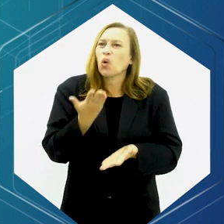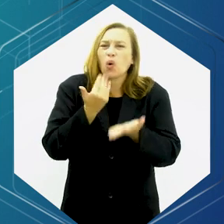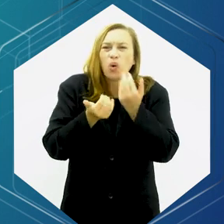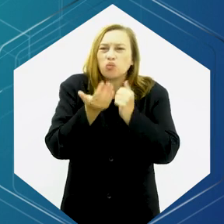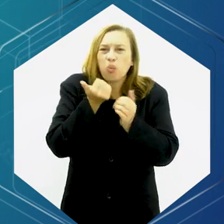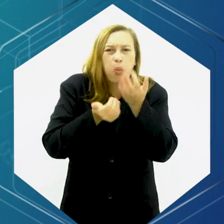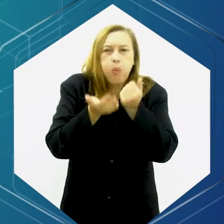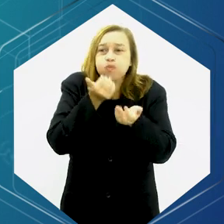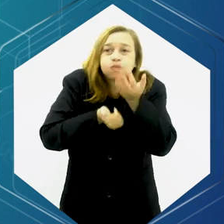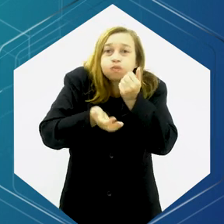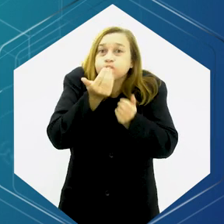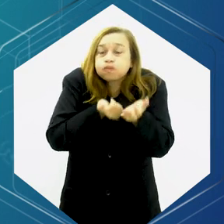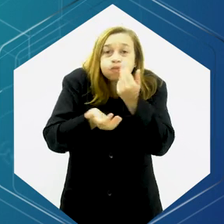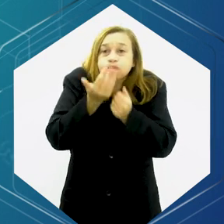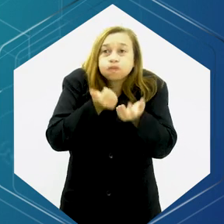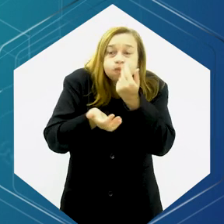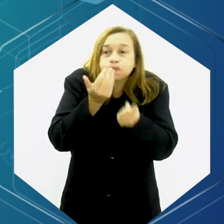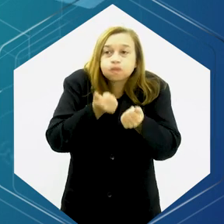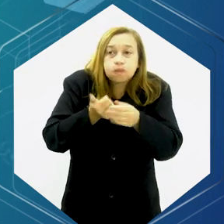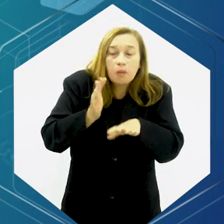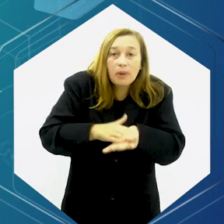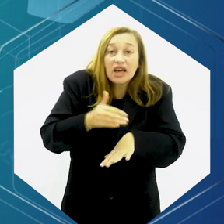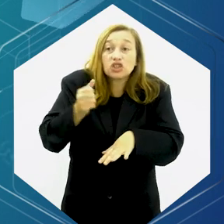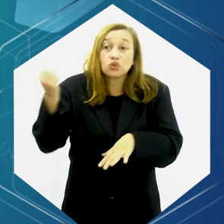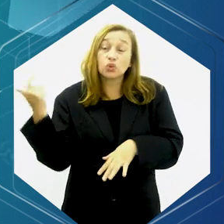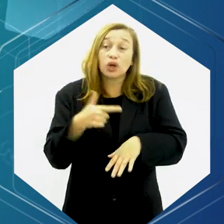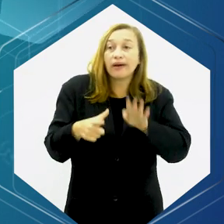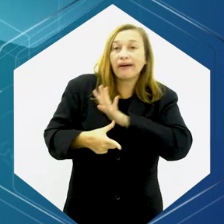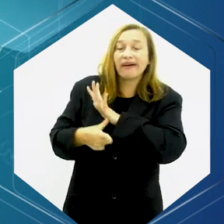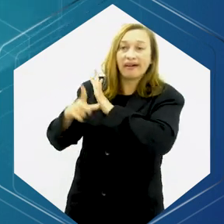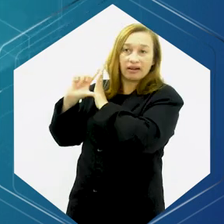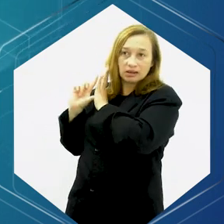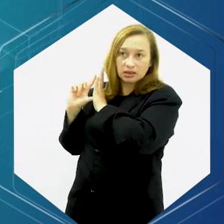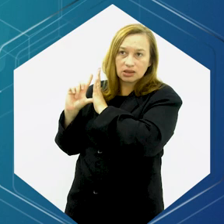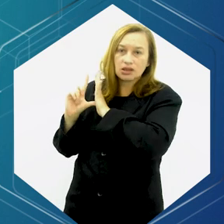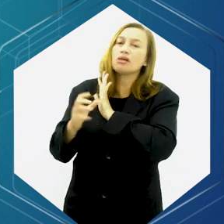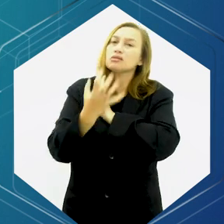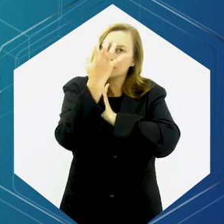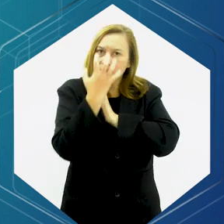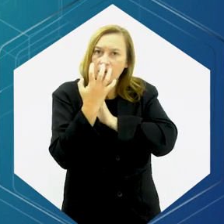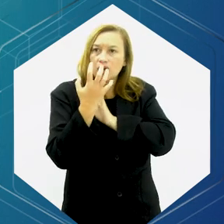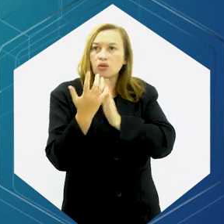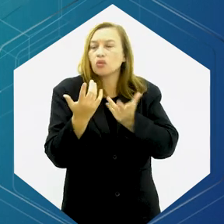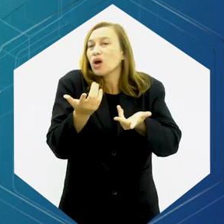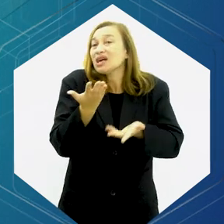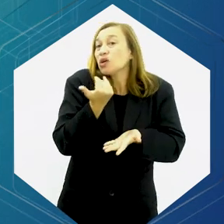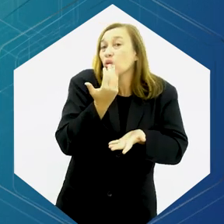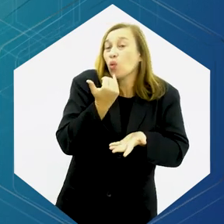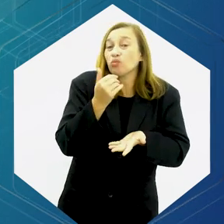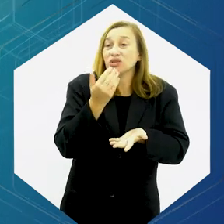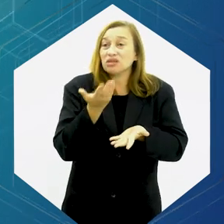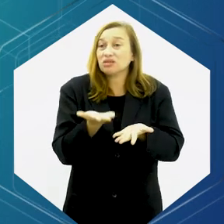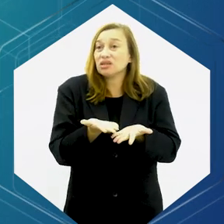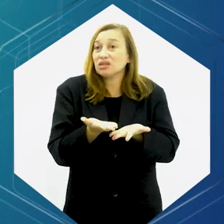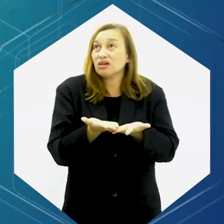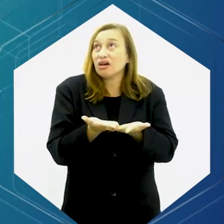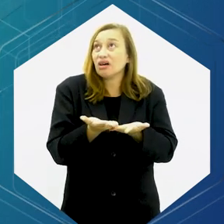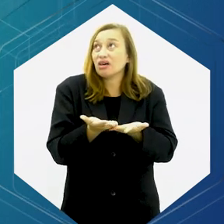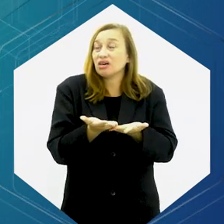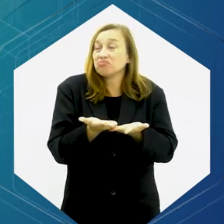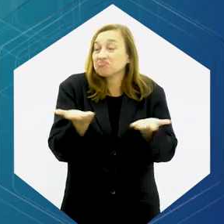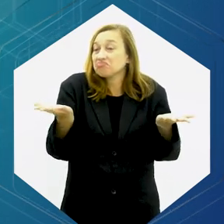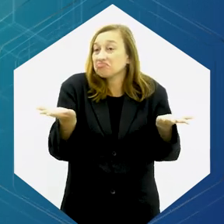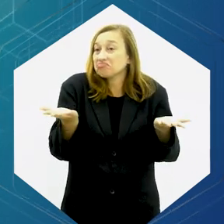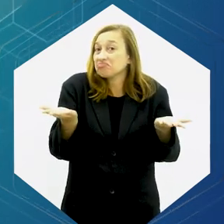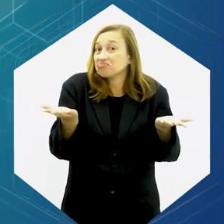ingesta de alimentos um pouco maior do que se tinha antes com agravante que esses alimentos eh